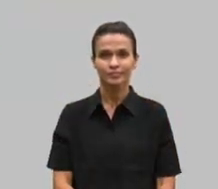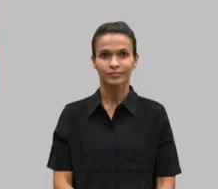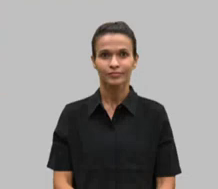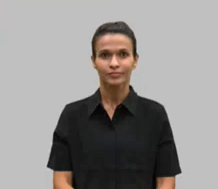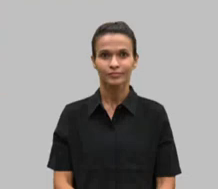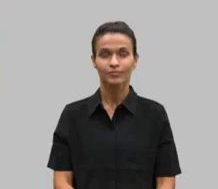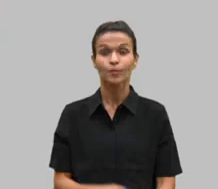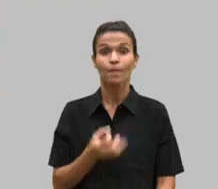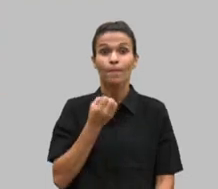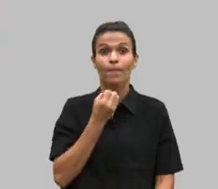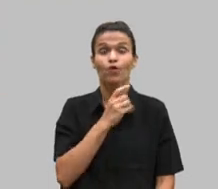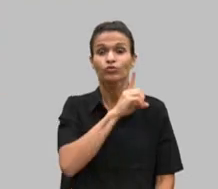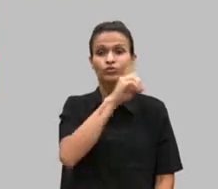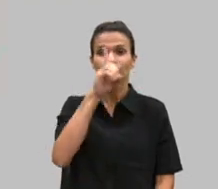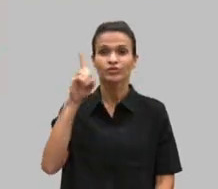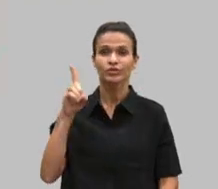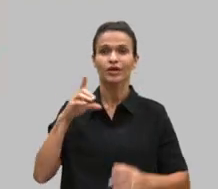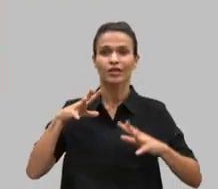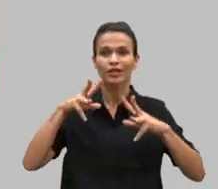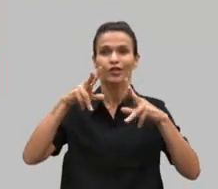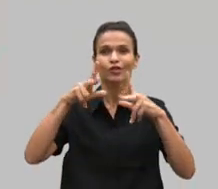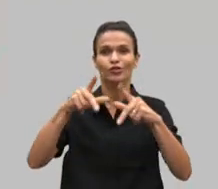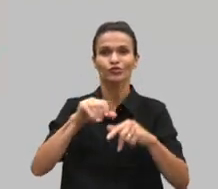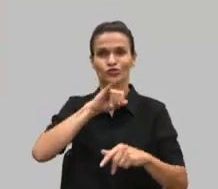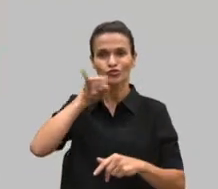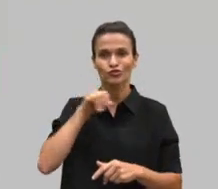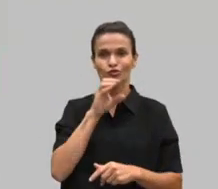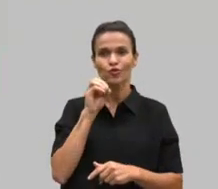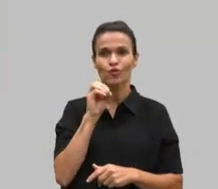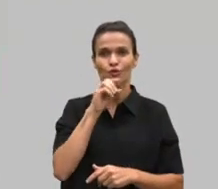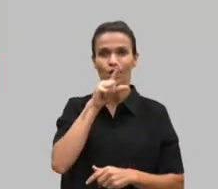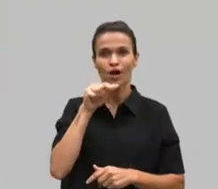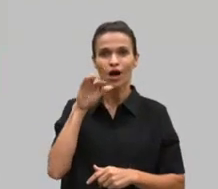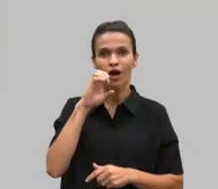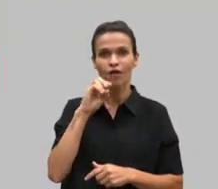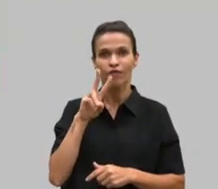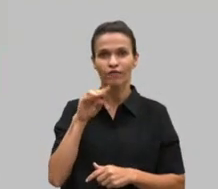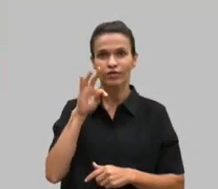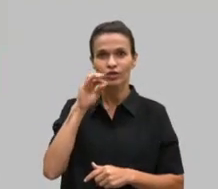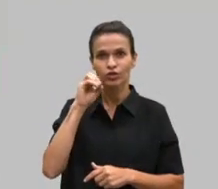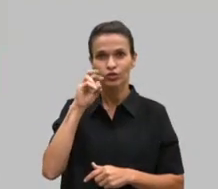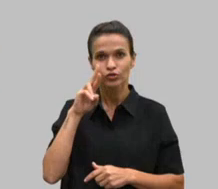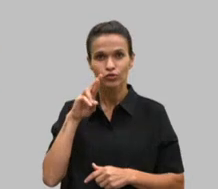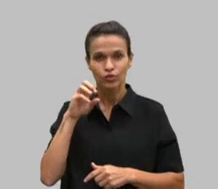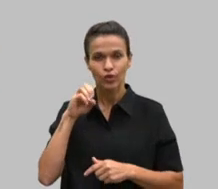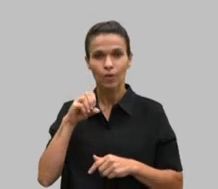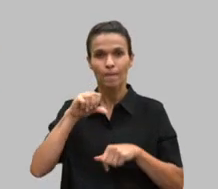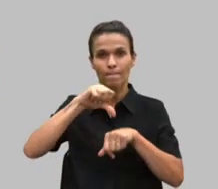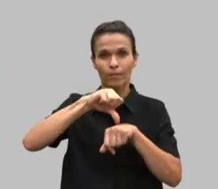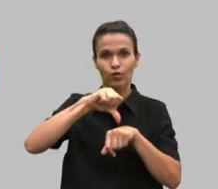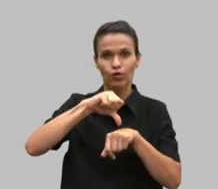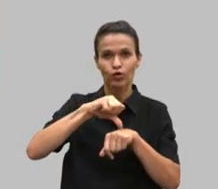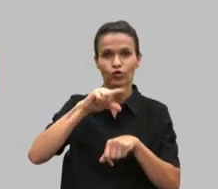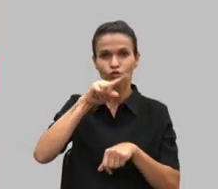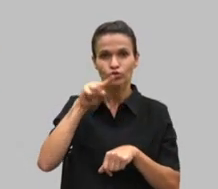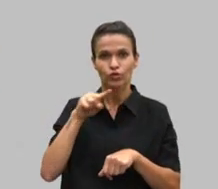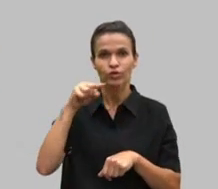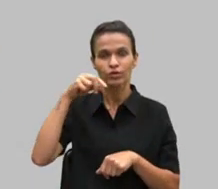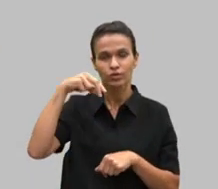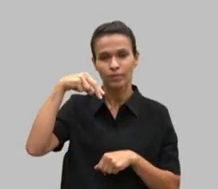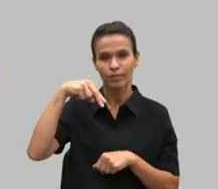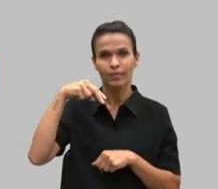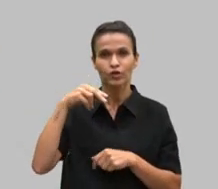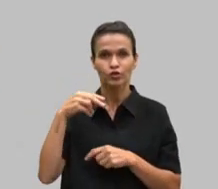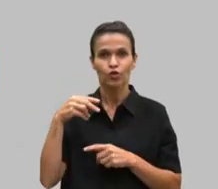Bom dia a todos sou o João Vitor Alves de Oliveira de Visconde do Rio Branco do Polo Zona da Mata Norte coordenador do grupo